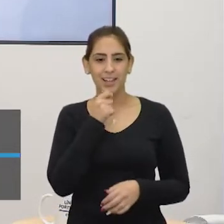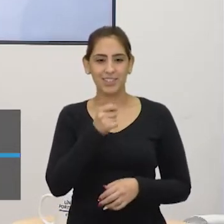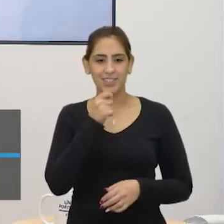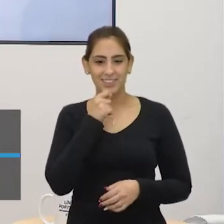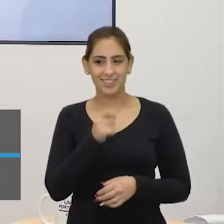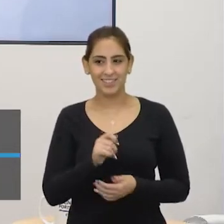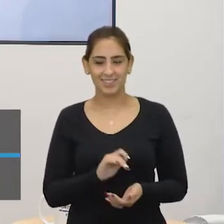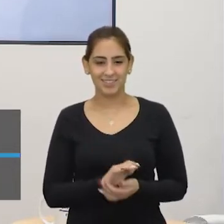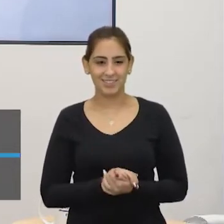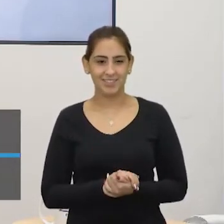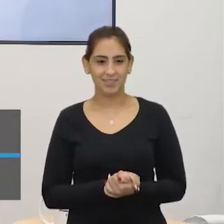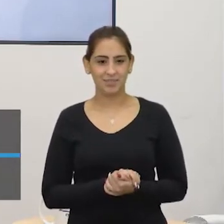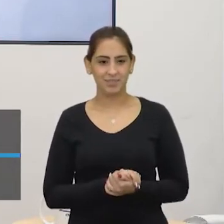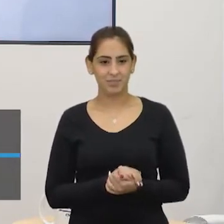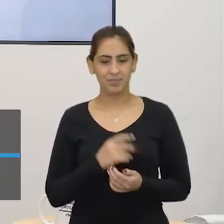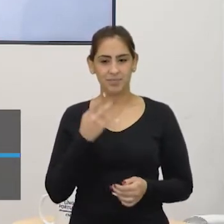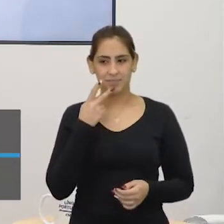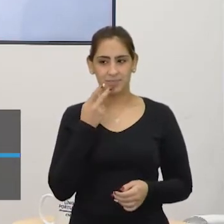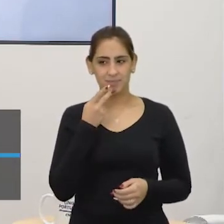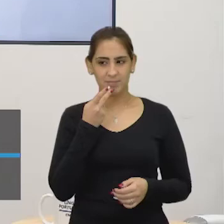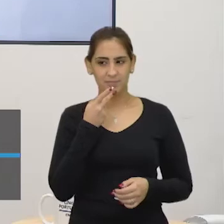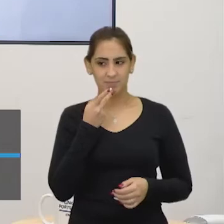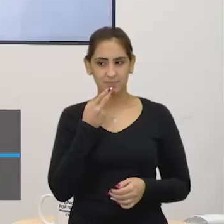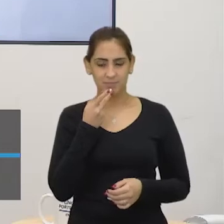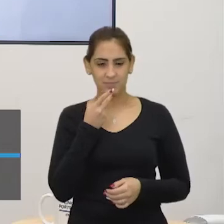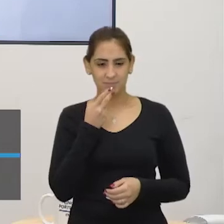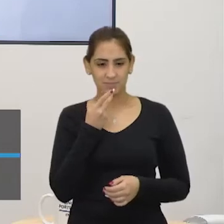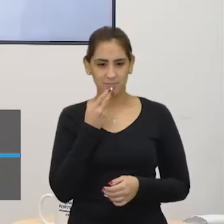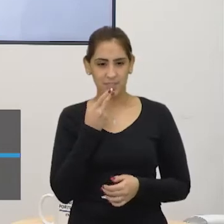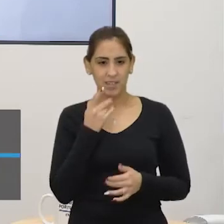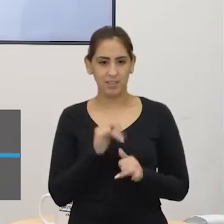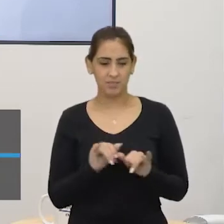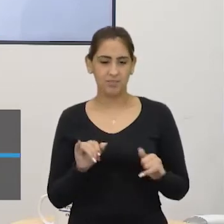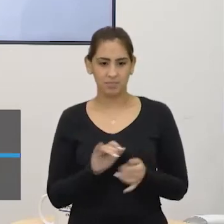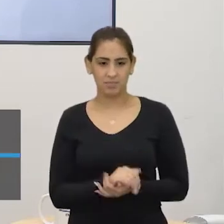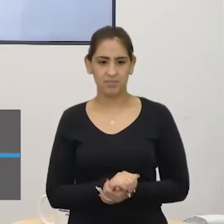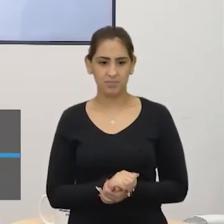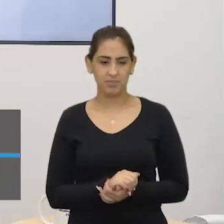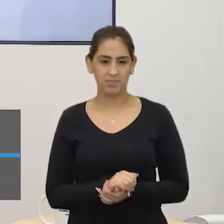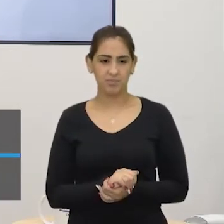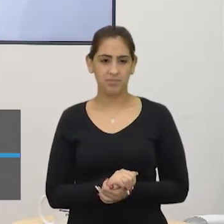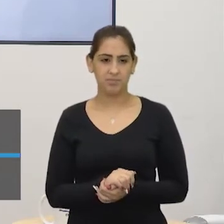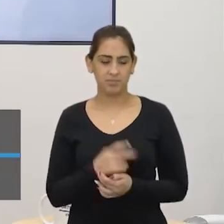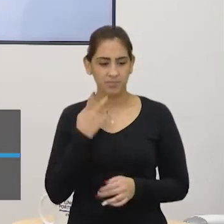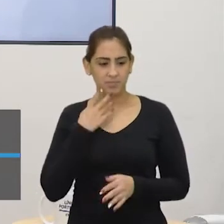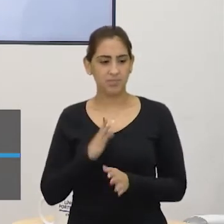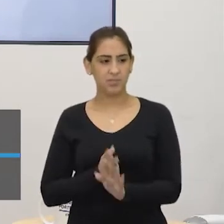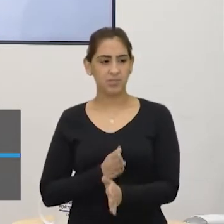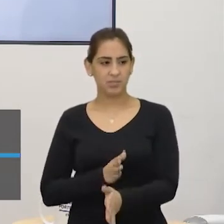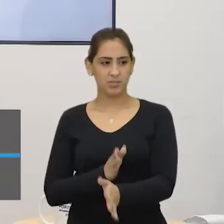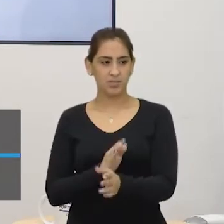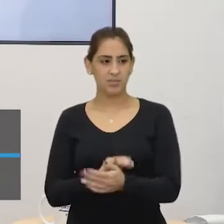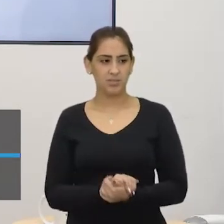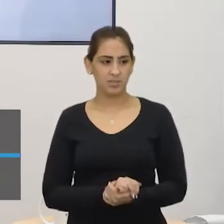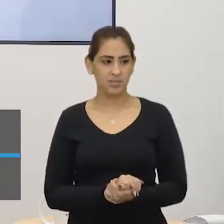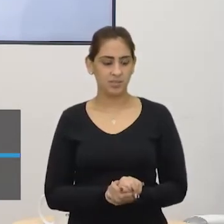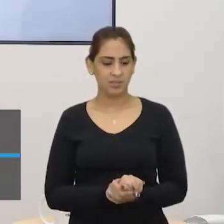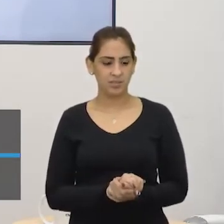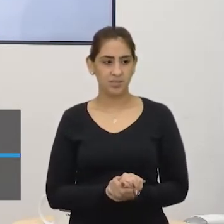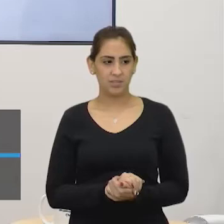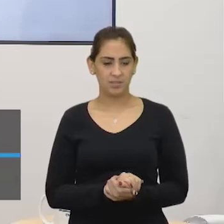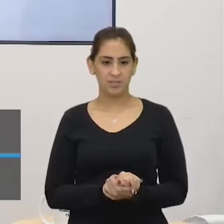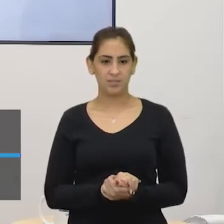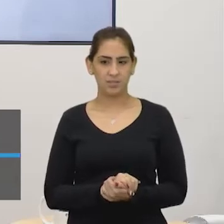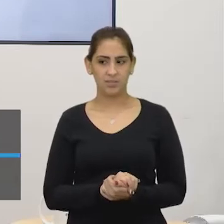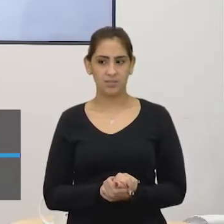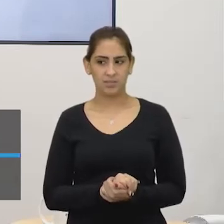hoje é aprofundar um pouquinho no que falamos na última aula e apontar alguns direcionamentos. Então, hoje, professora,